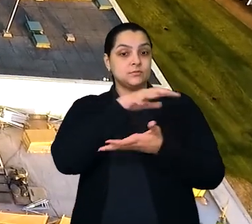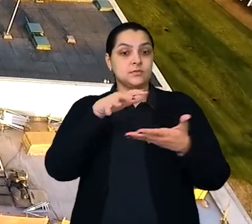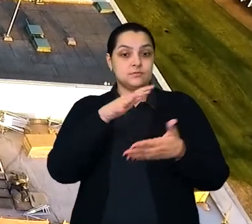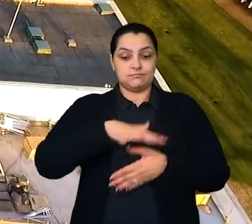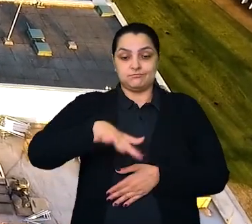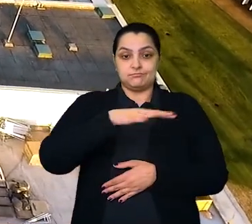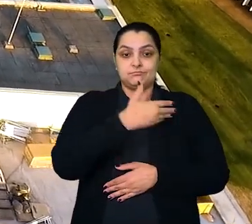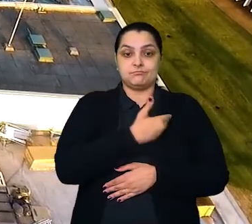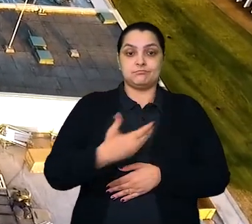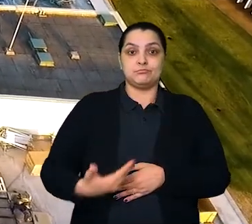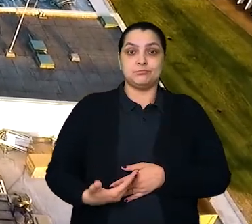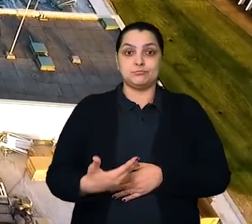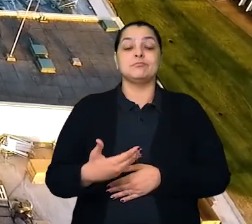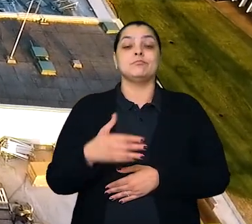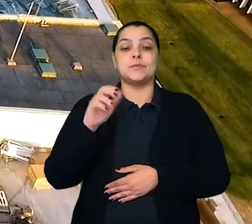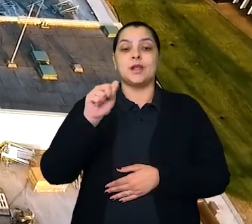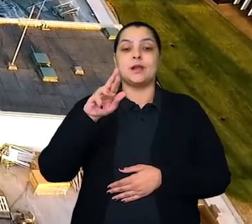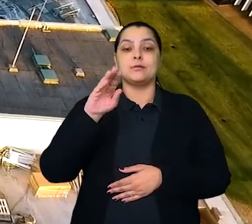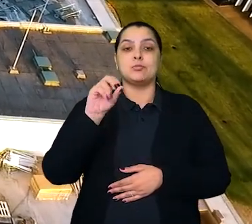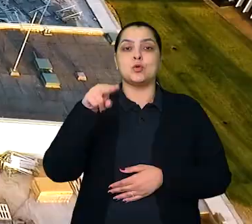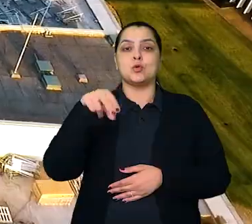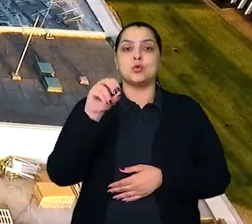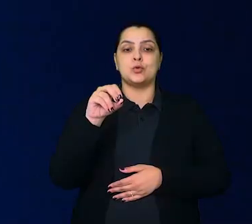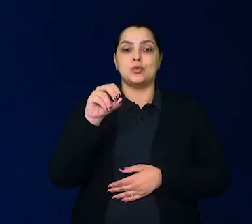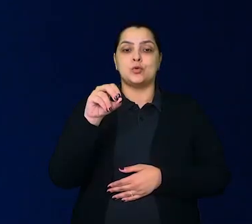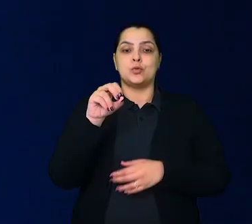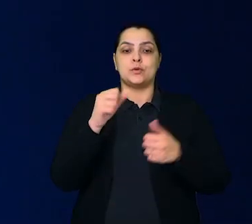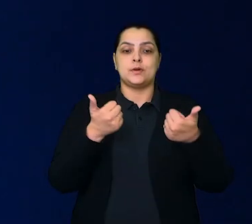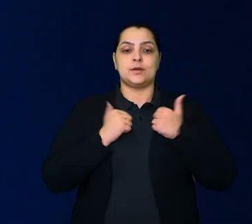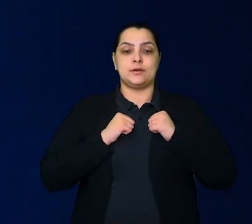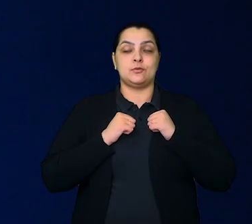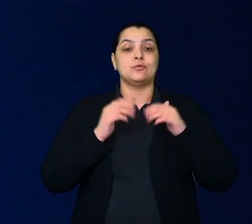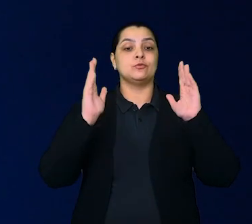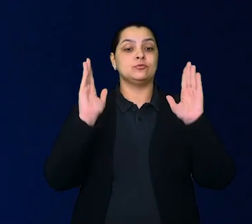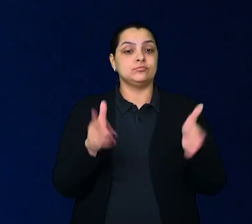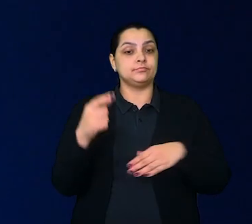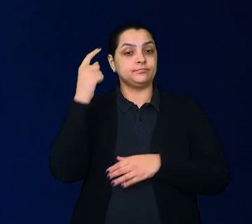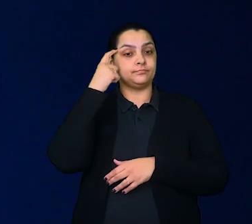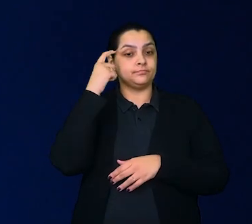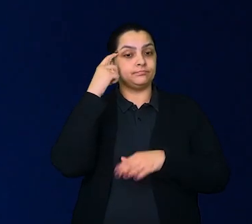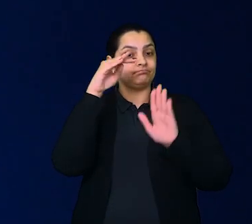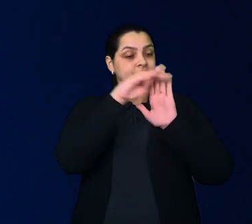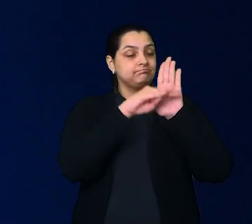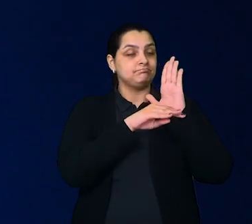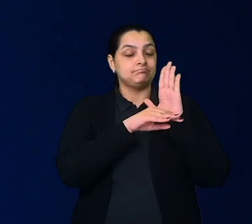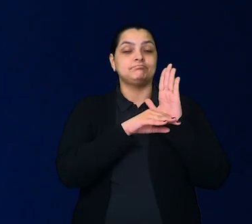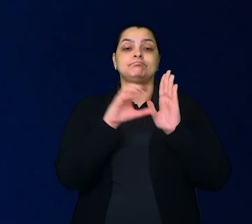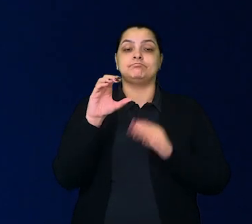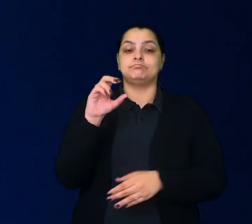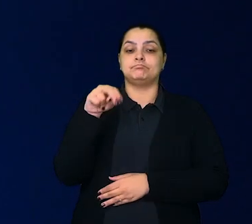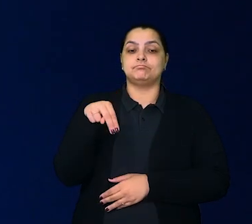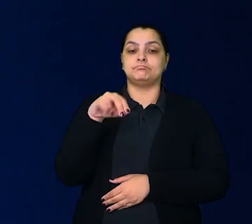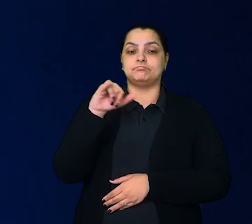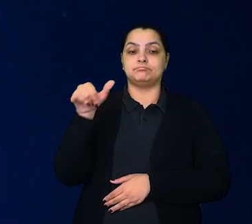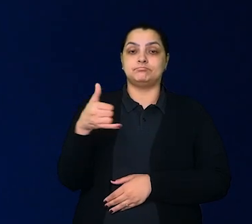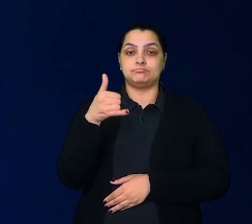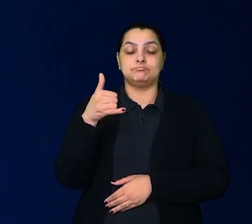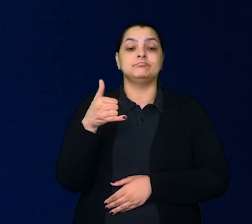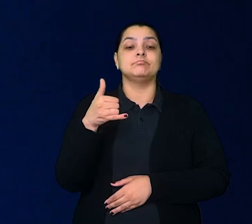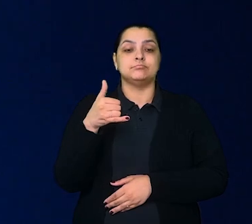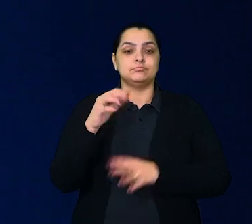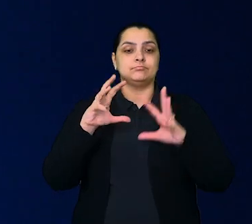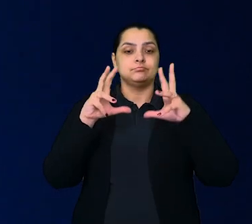setor público com o programa Carbono Neutro. O TST já está cumprindo a determinação do Conselho Nacional de Justiça para que